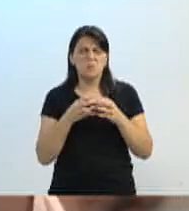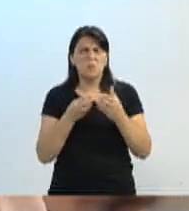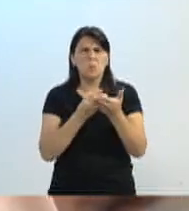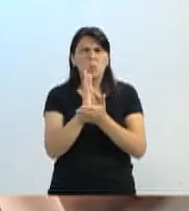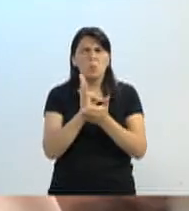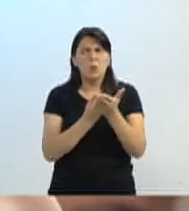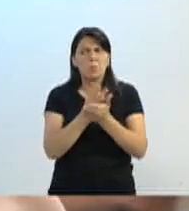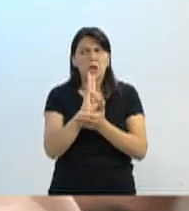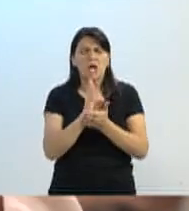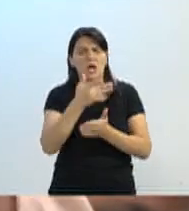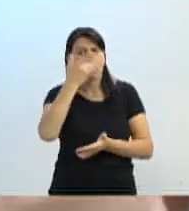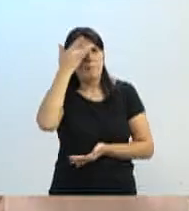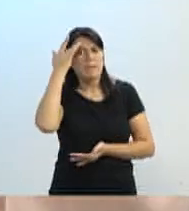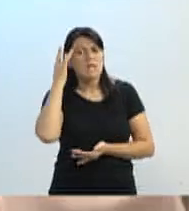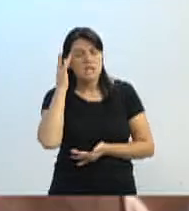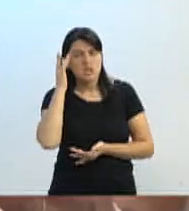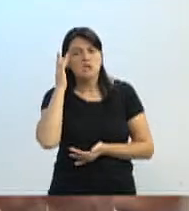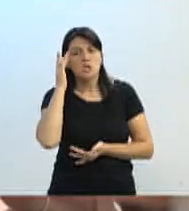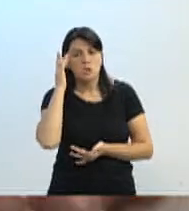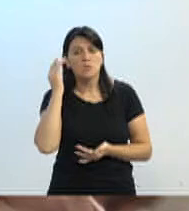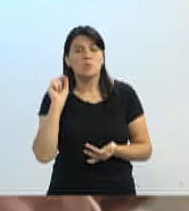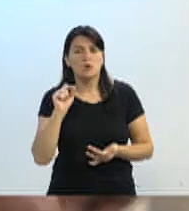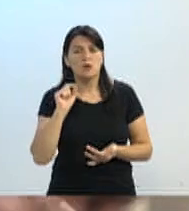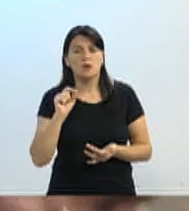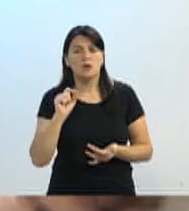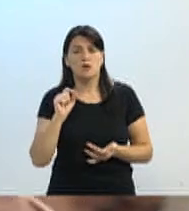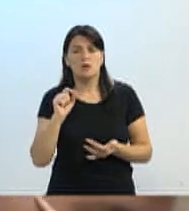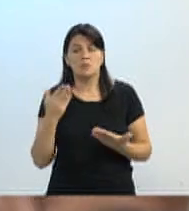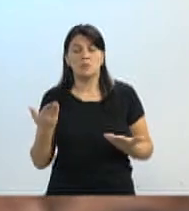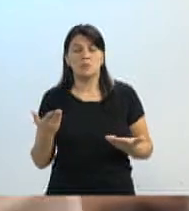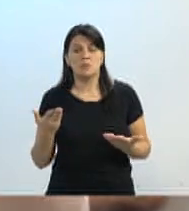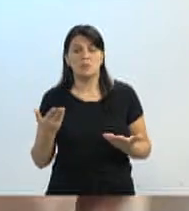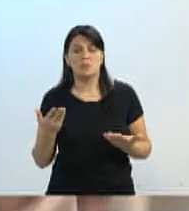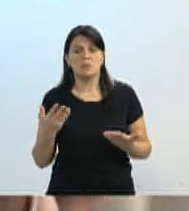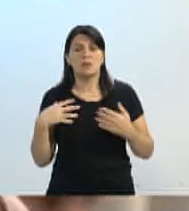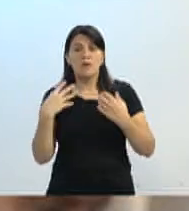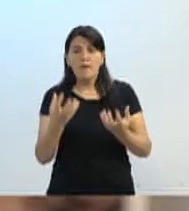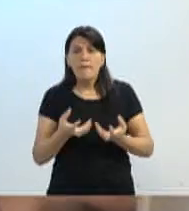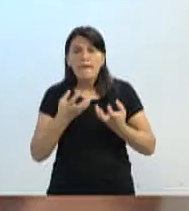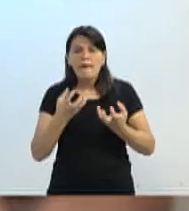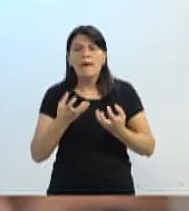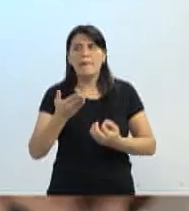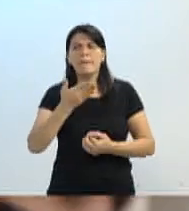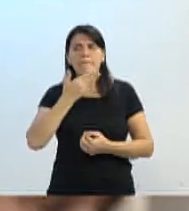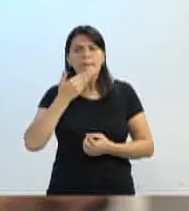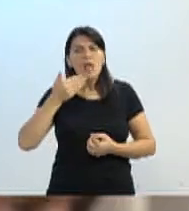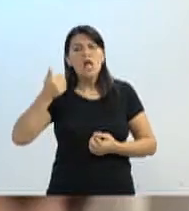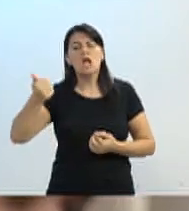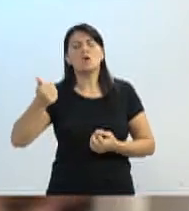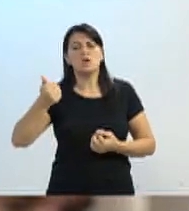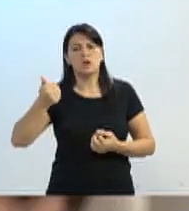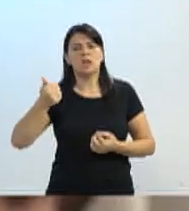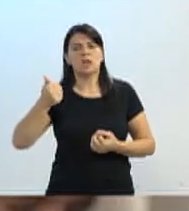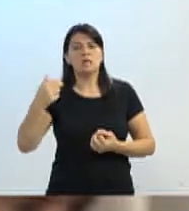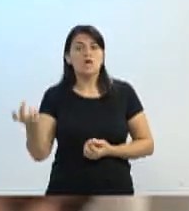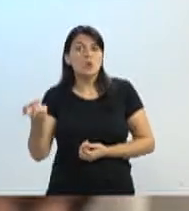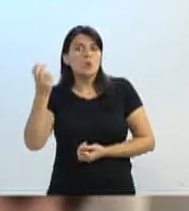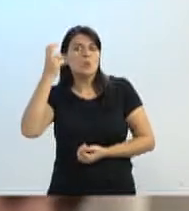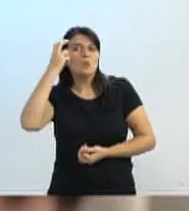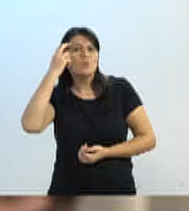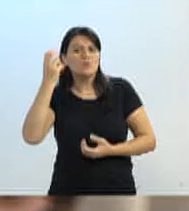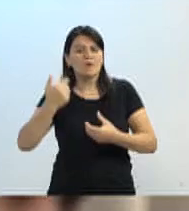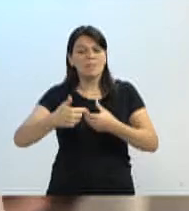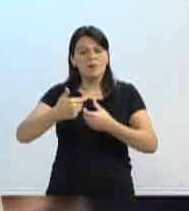onde pessoas que notadamente estão aqui buscando em melhorar a nossa condição cultural da